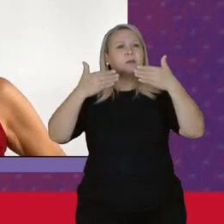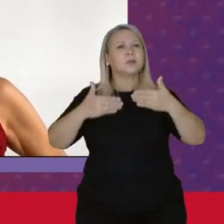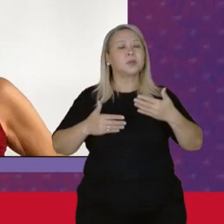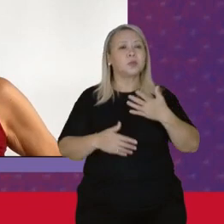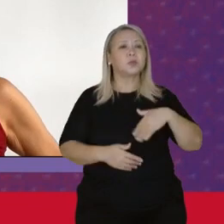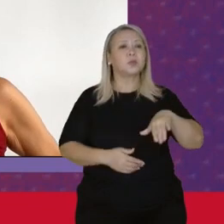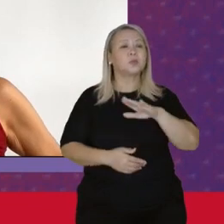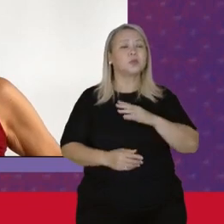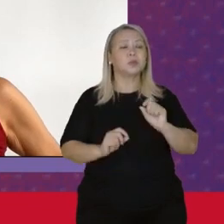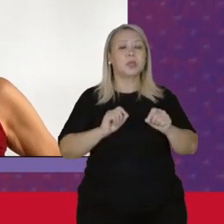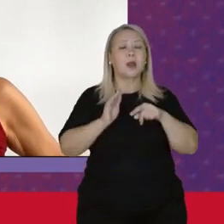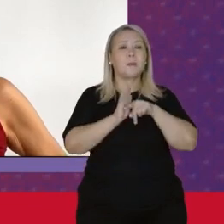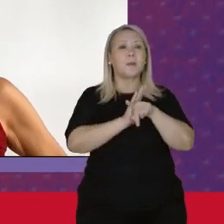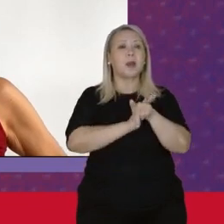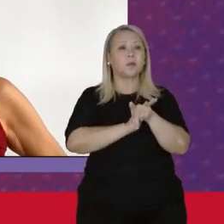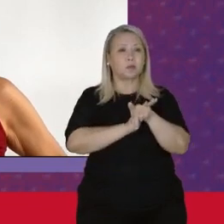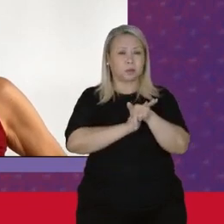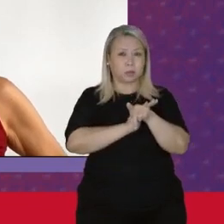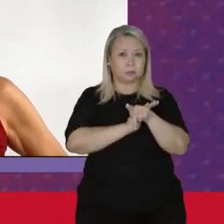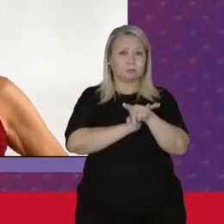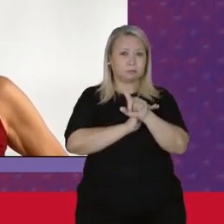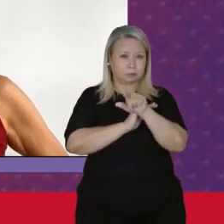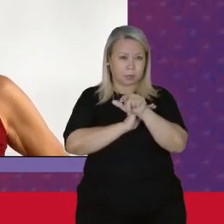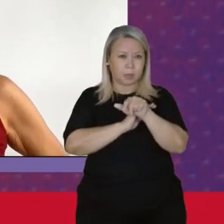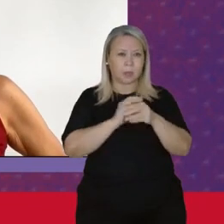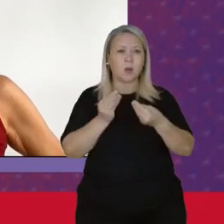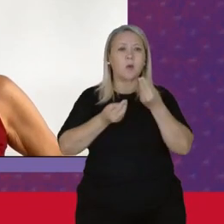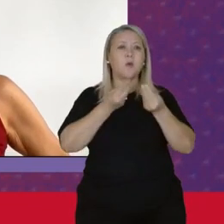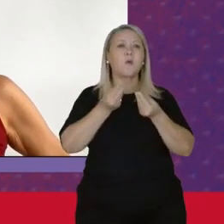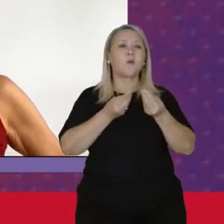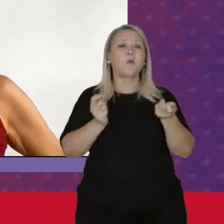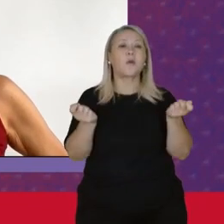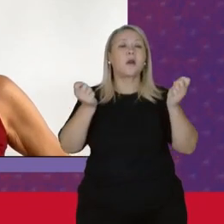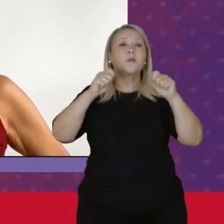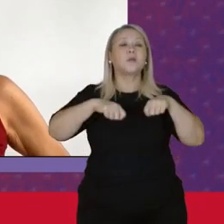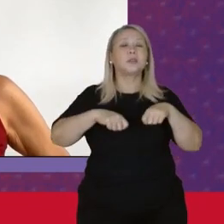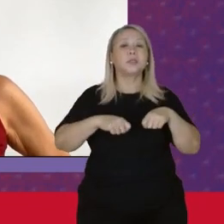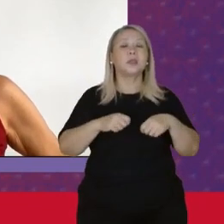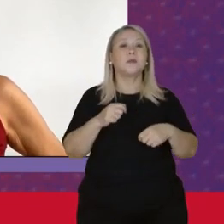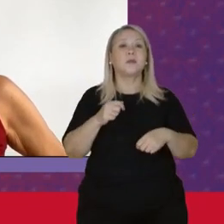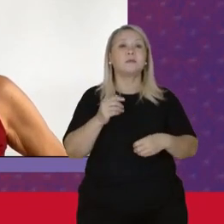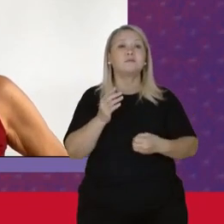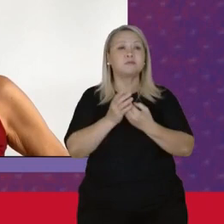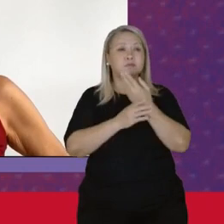a minha pergunta para você é: como é que é possível produzir